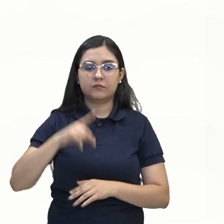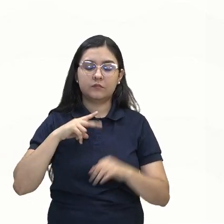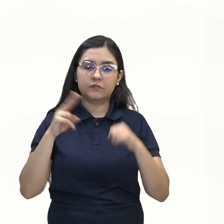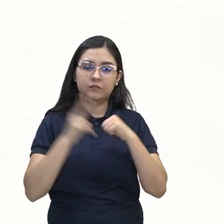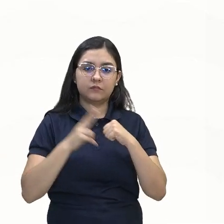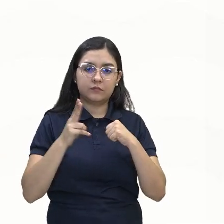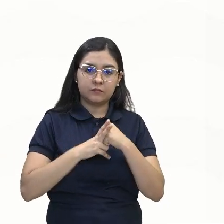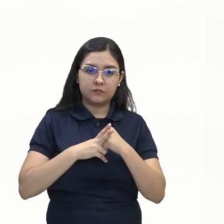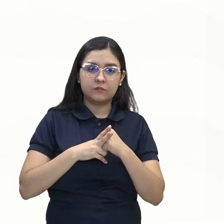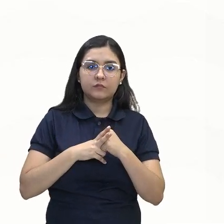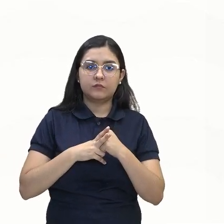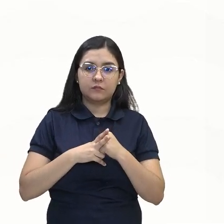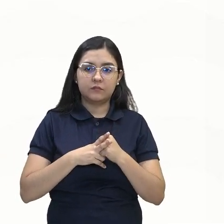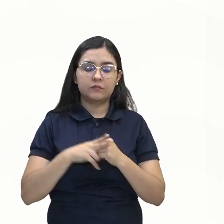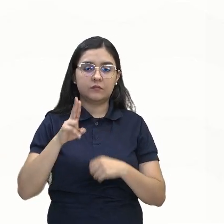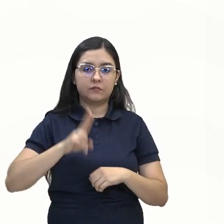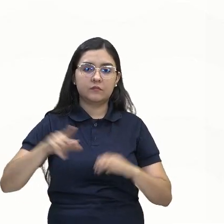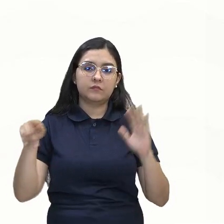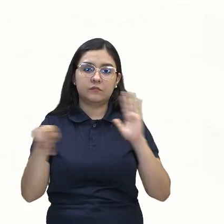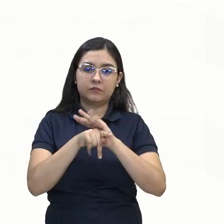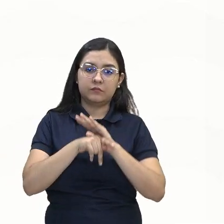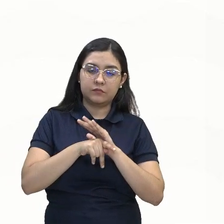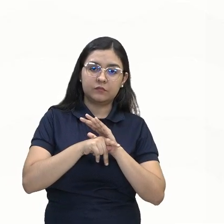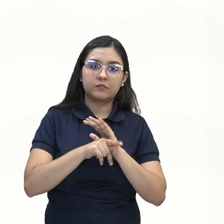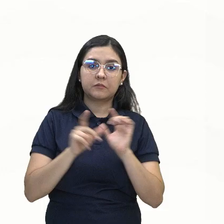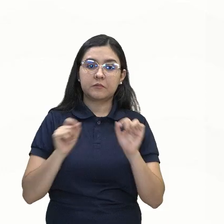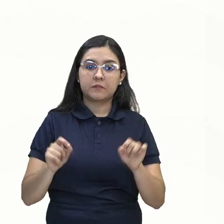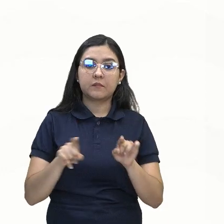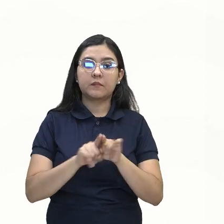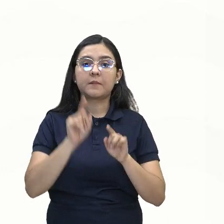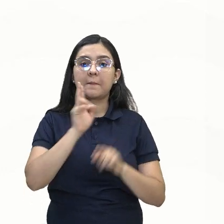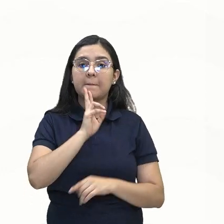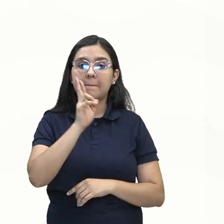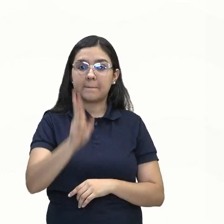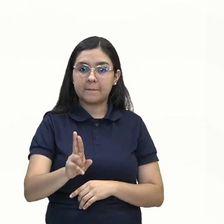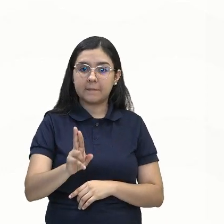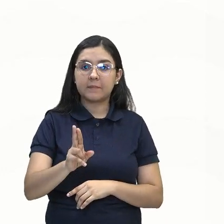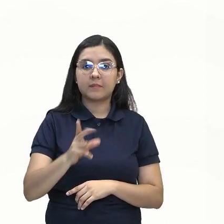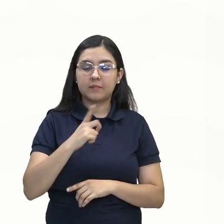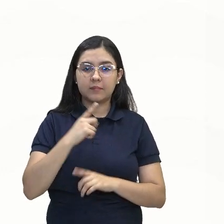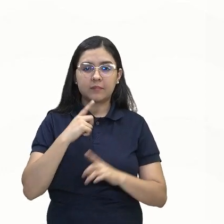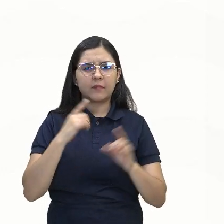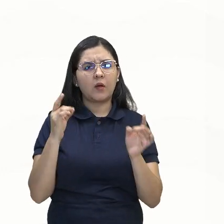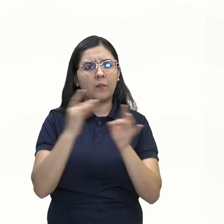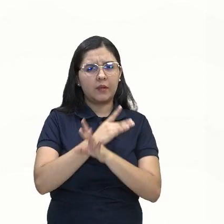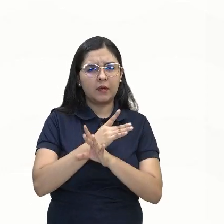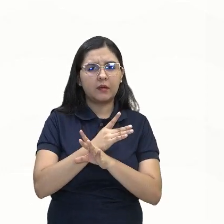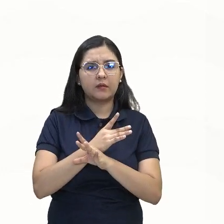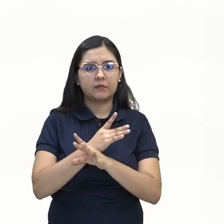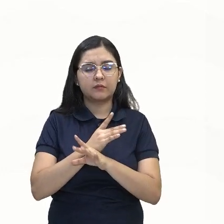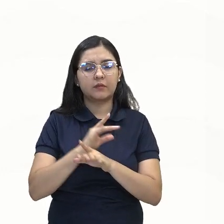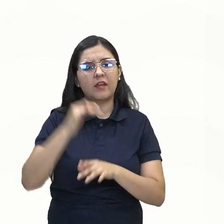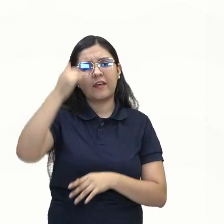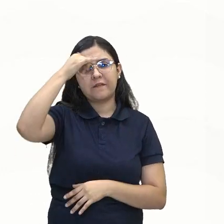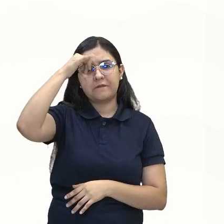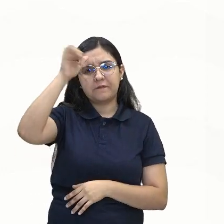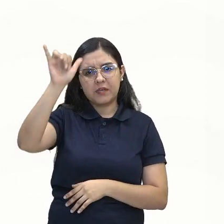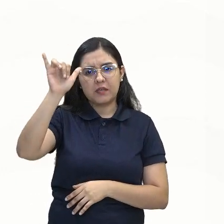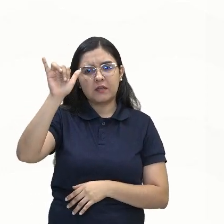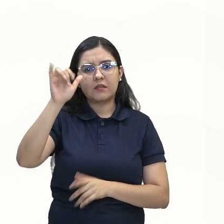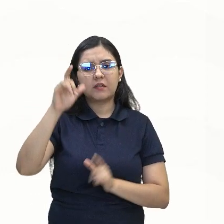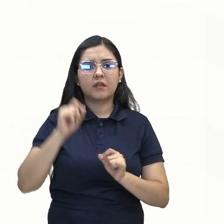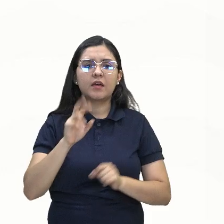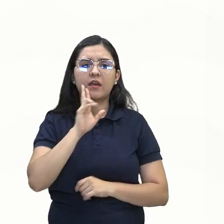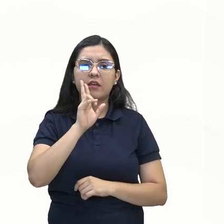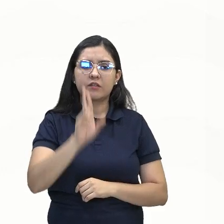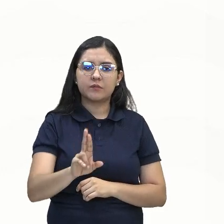auxiliar que foi usado na própria pergunta, você vai deixar uma resposta muito mais completa, tá bom? Evitem dar a resposta